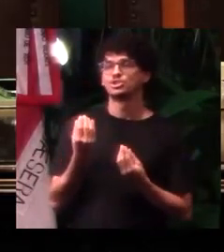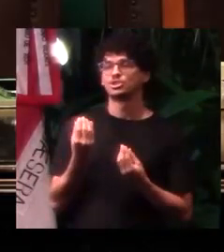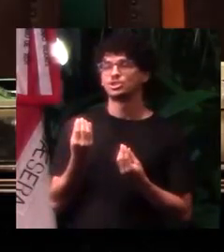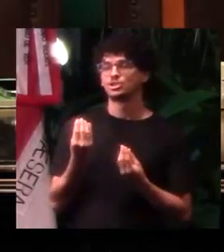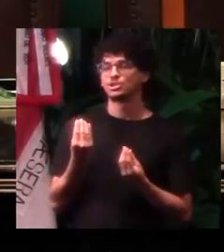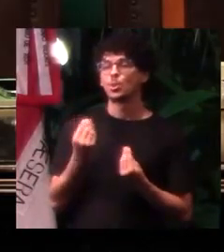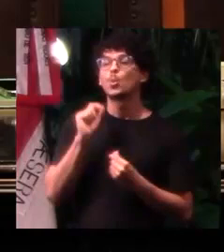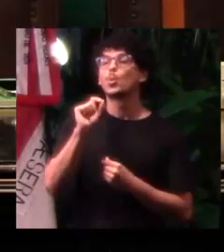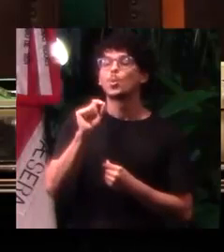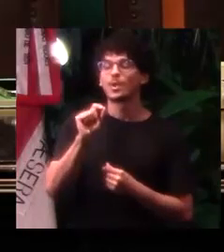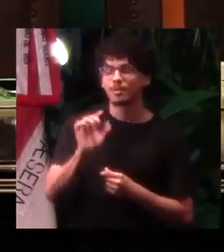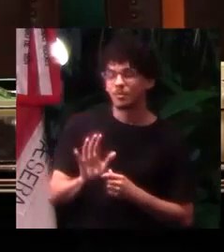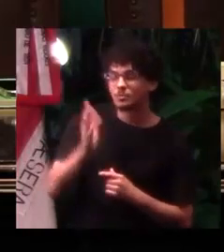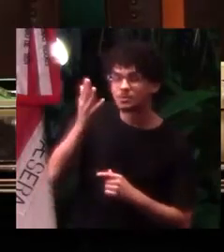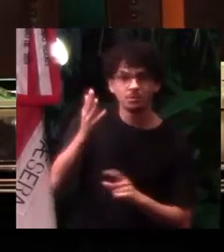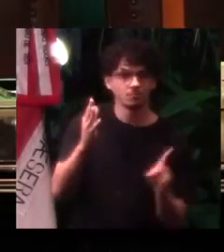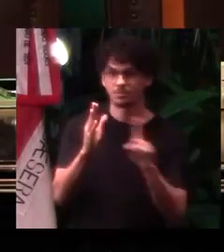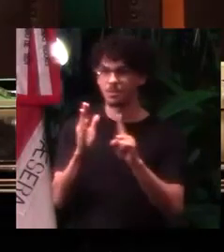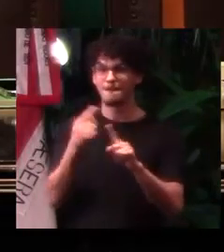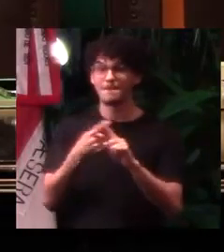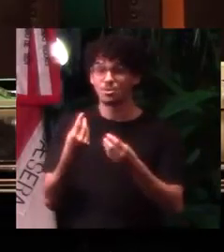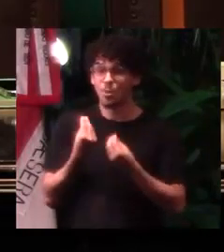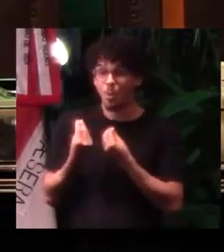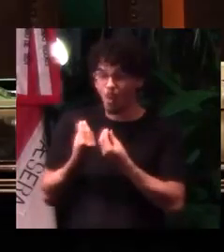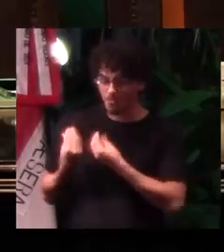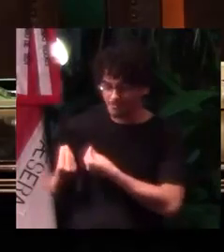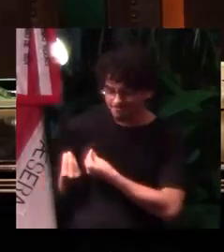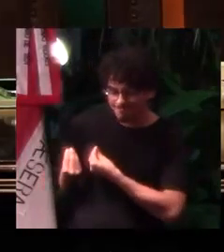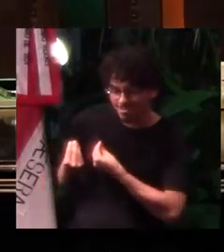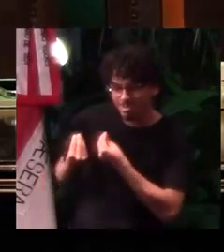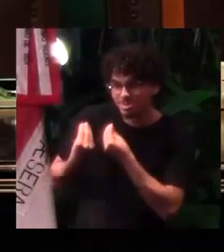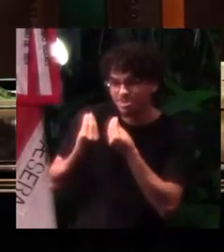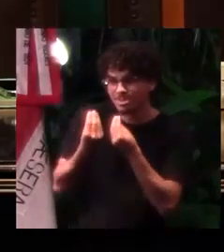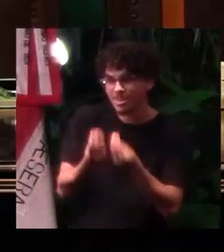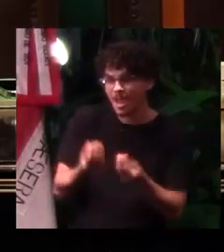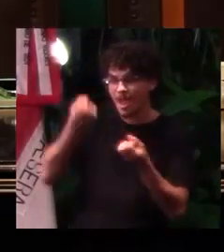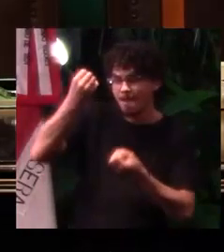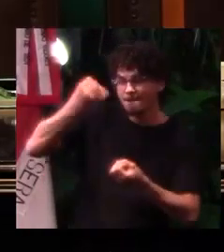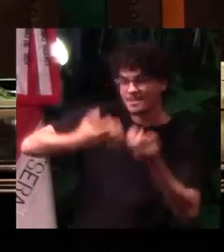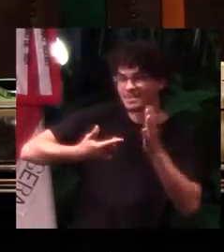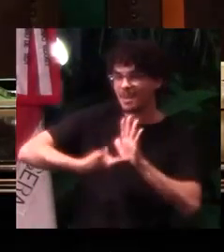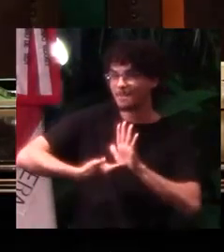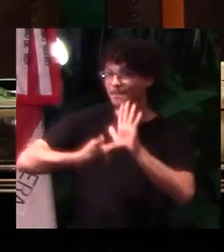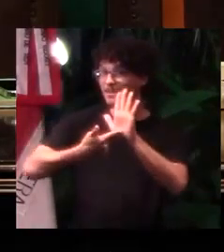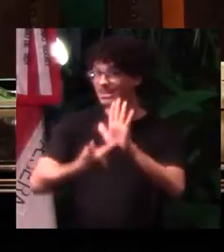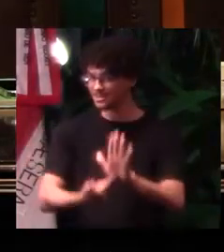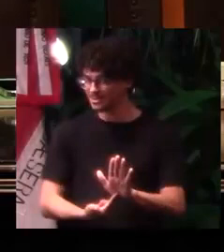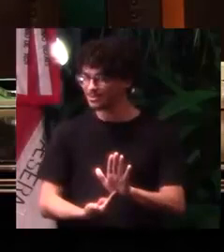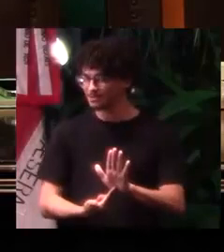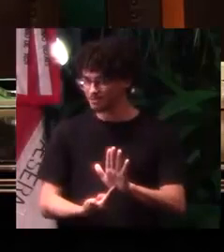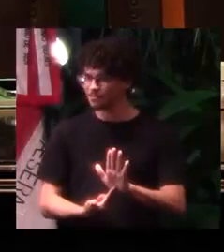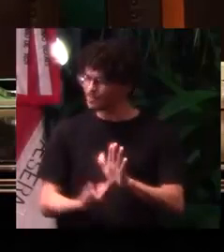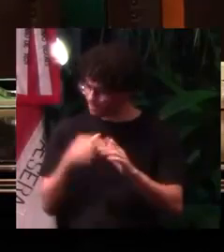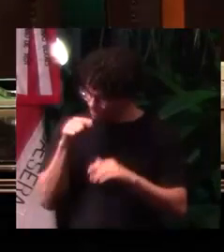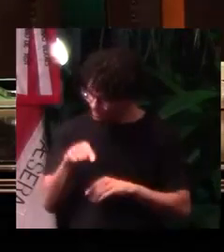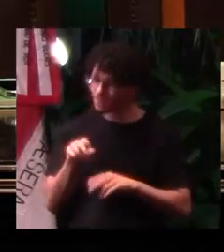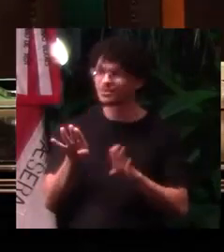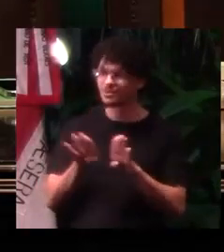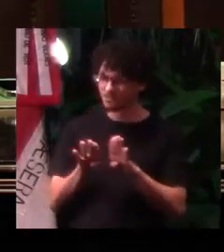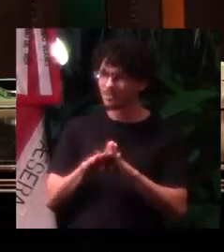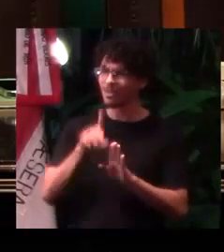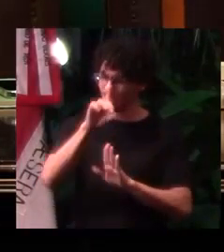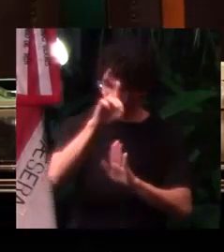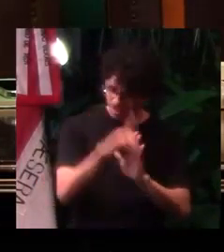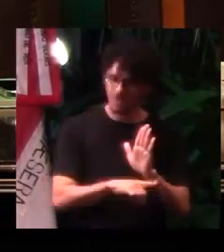em si, mas a forma como ela é trazida. Né? Essa é uma questão que, inclusive, invade também o